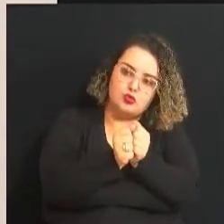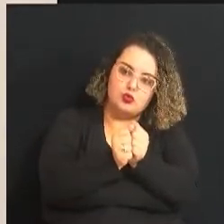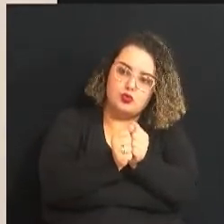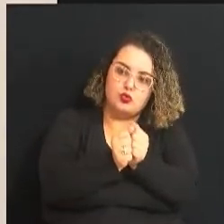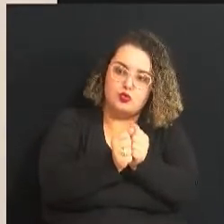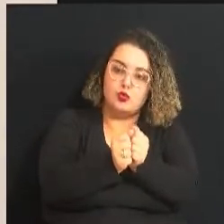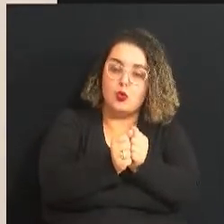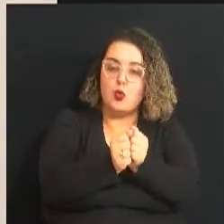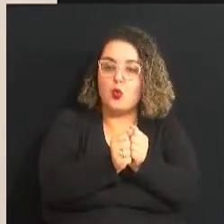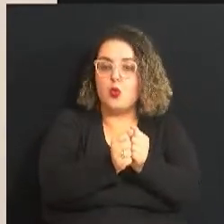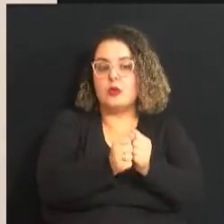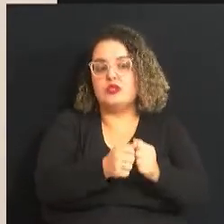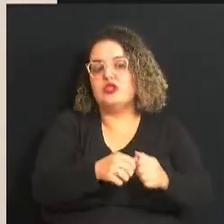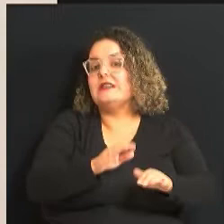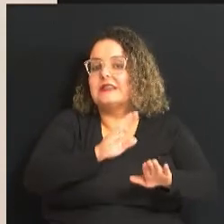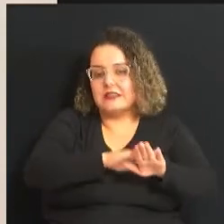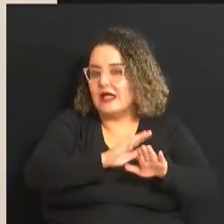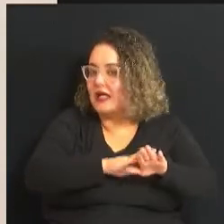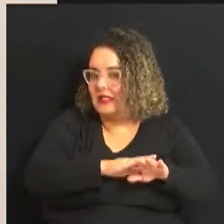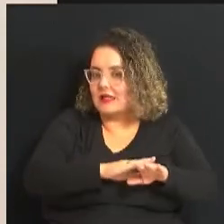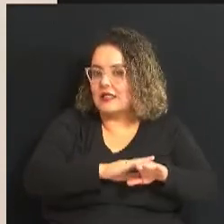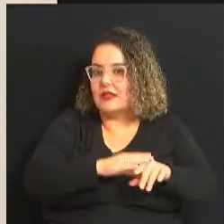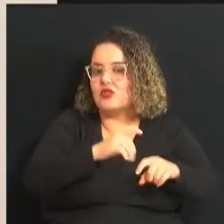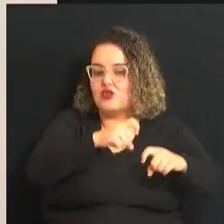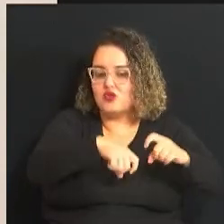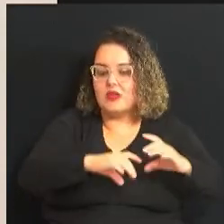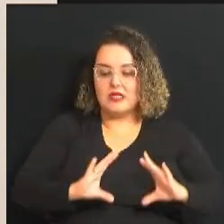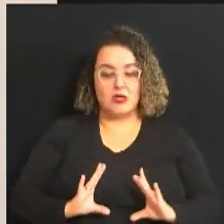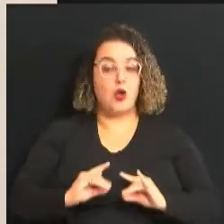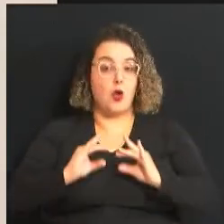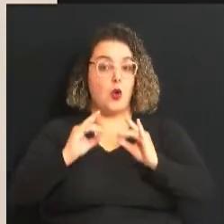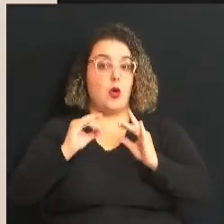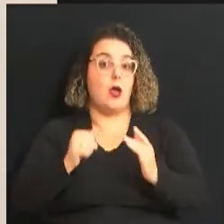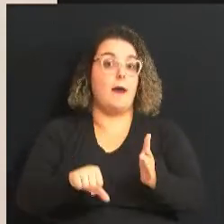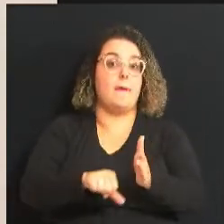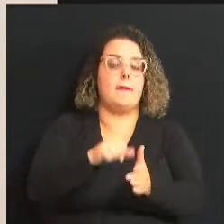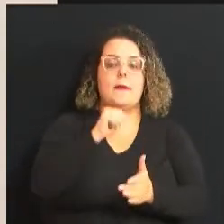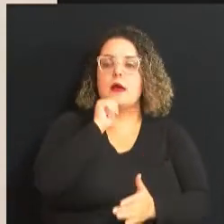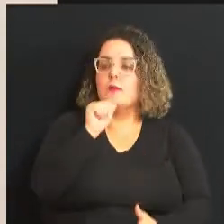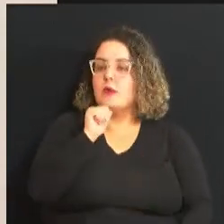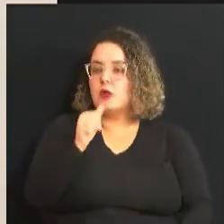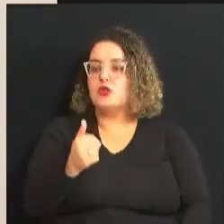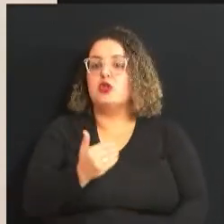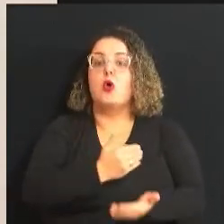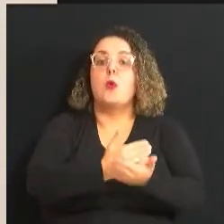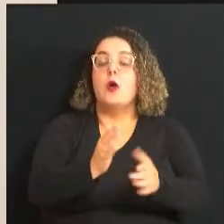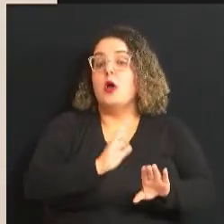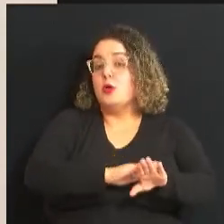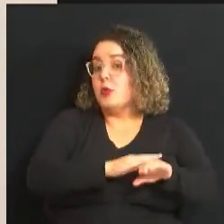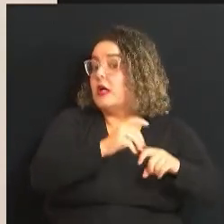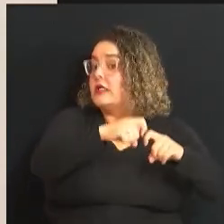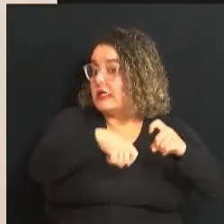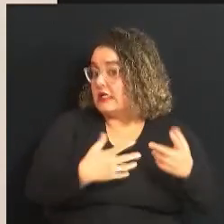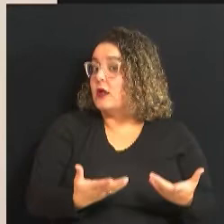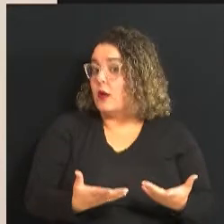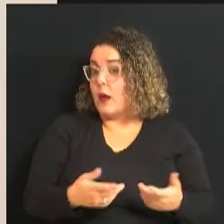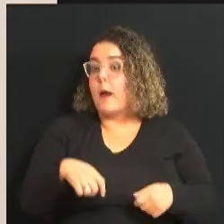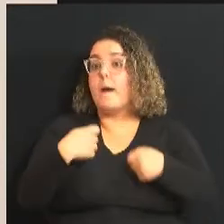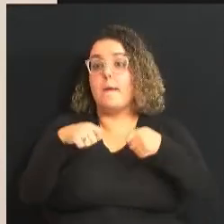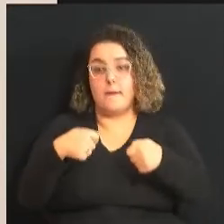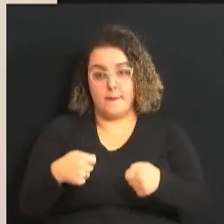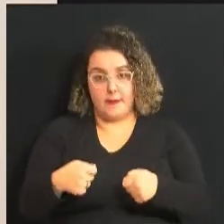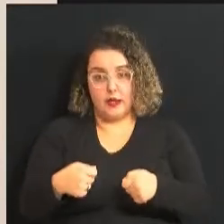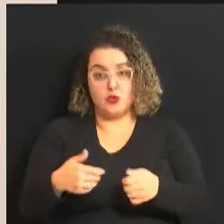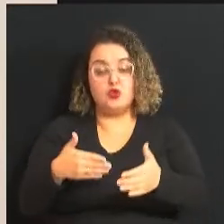sexual, né, no sentido hormonal, né, começou a ter suas primeiras menstruações e já começou a atividade sexual, ela deve usar os métodos de